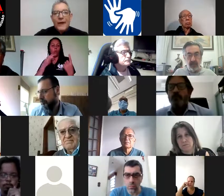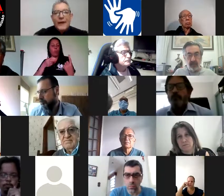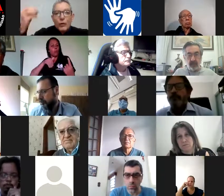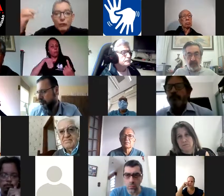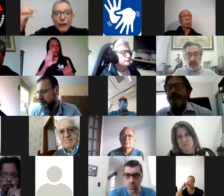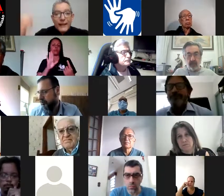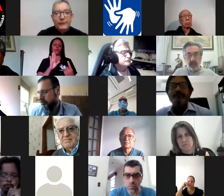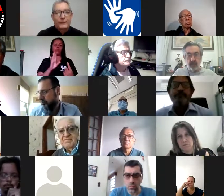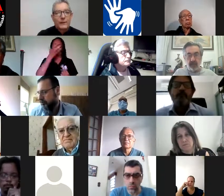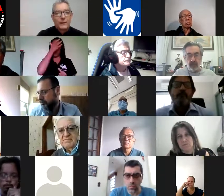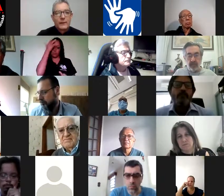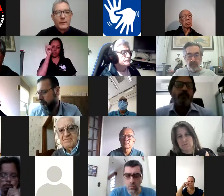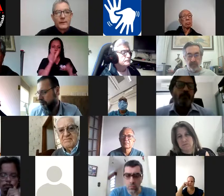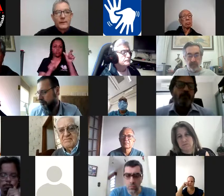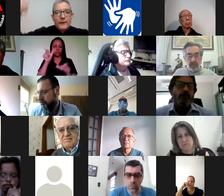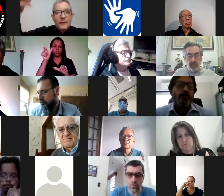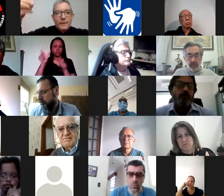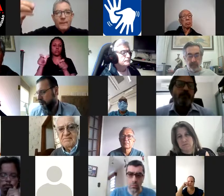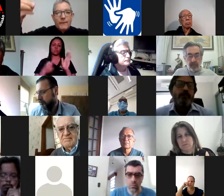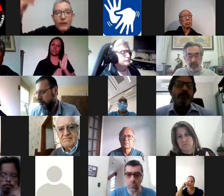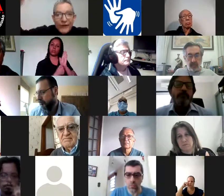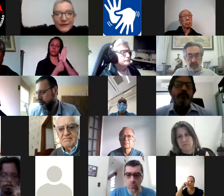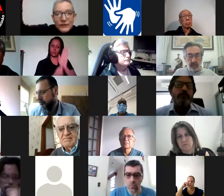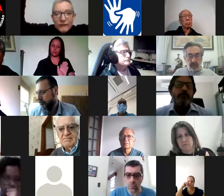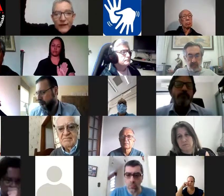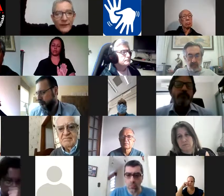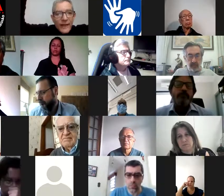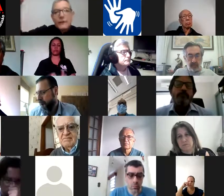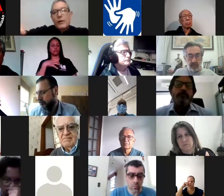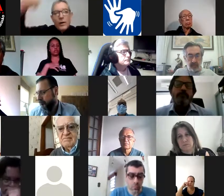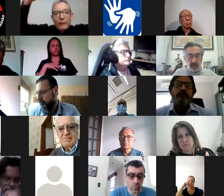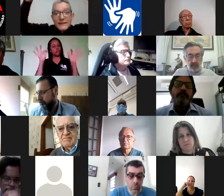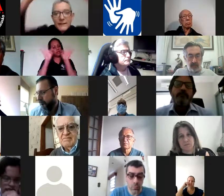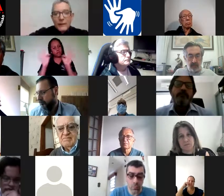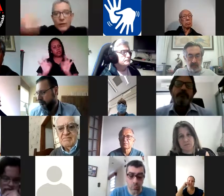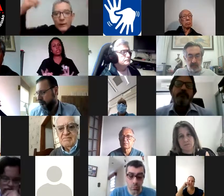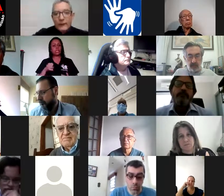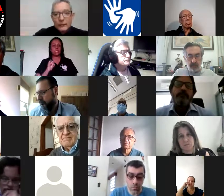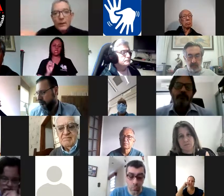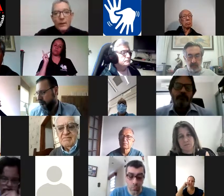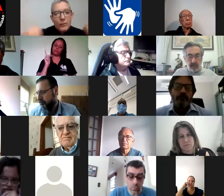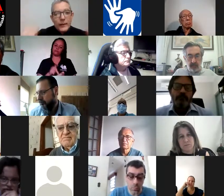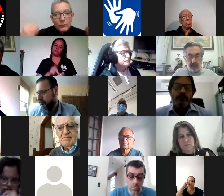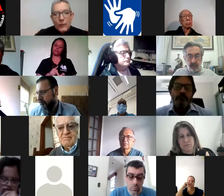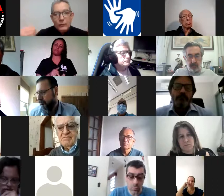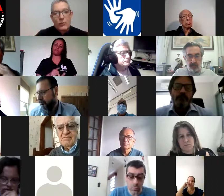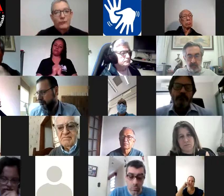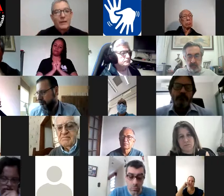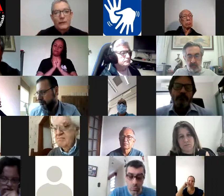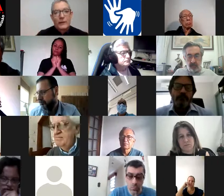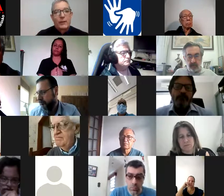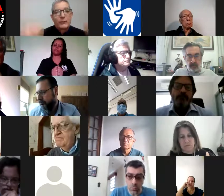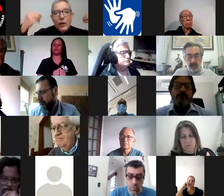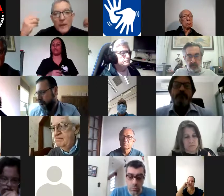aí eu ficaria muito feliz se de fato estivessem ali. Faz anos, eu conheço o nosso